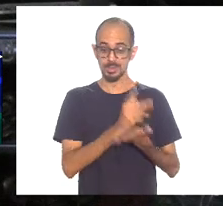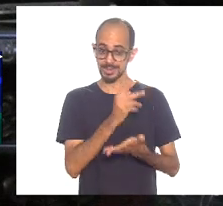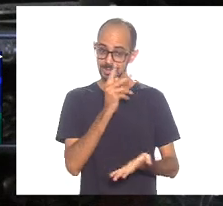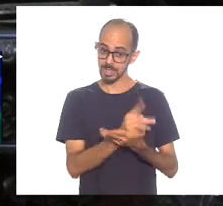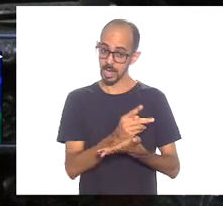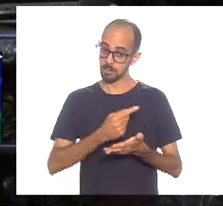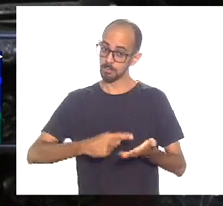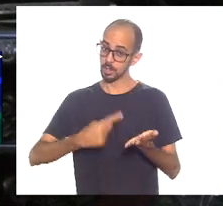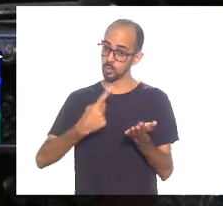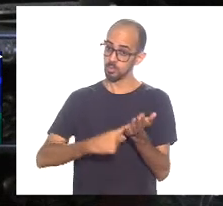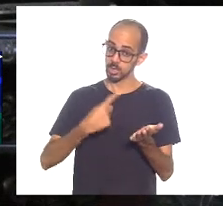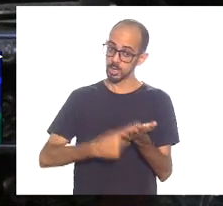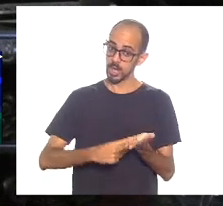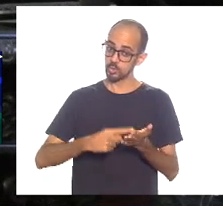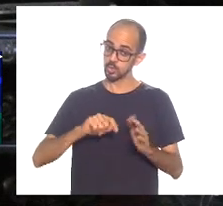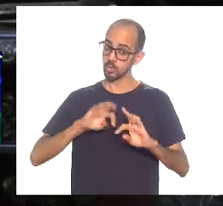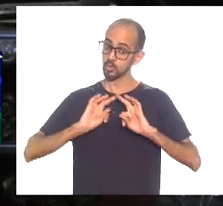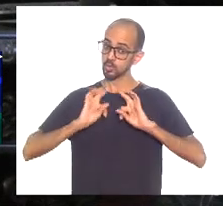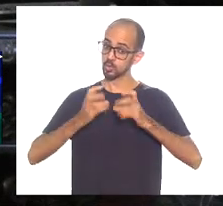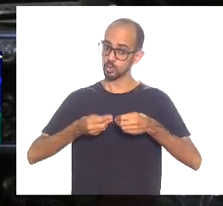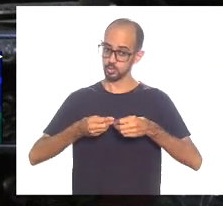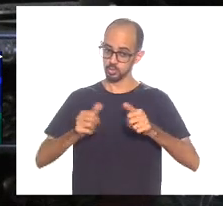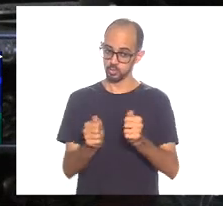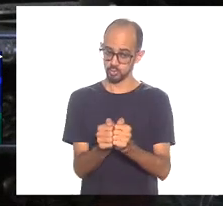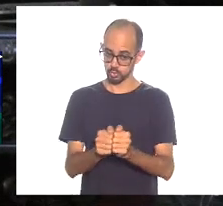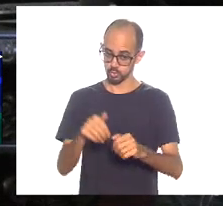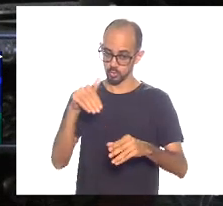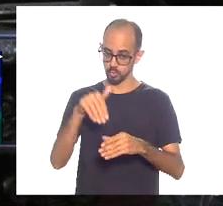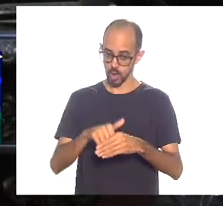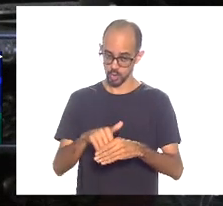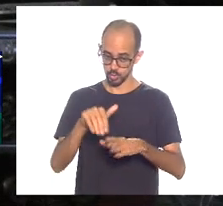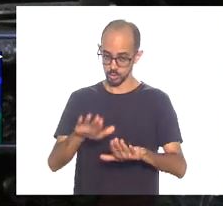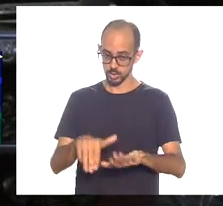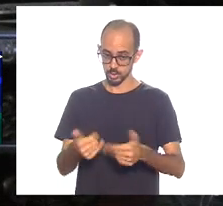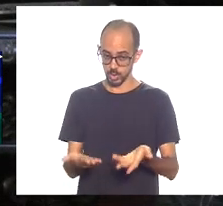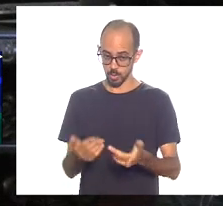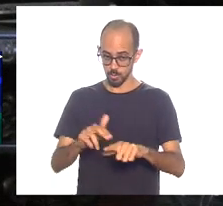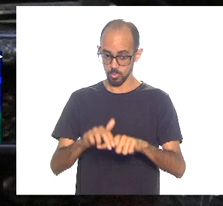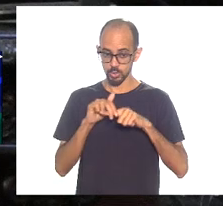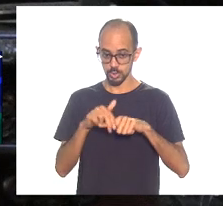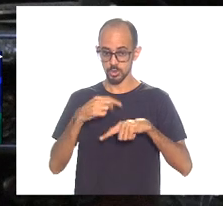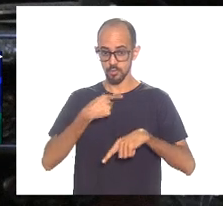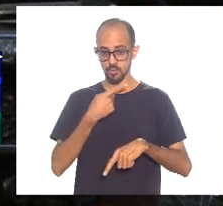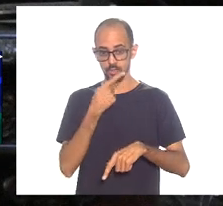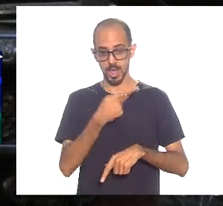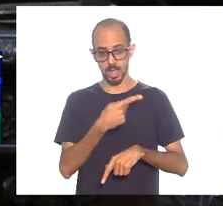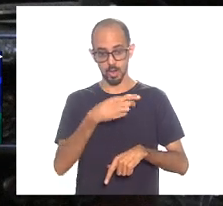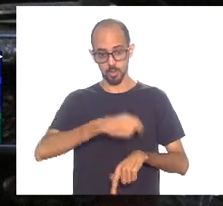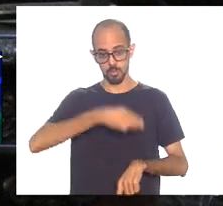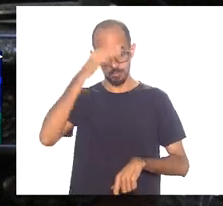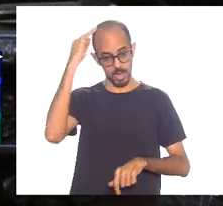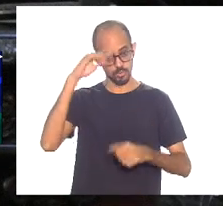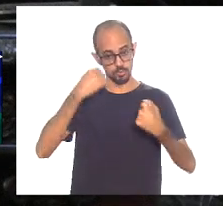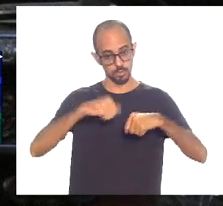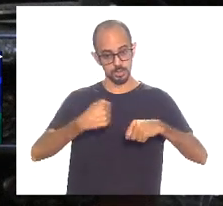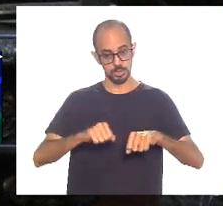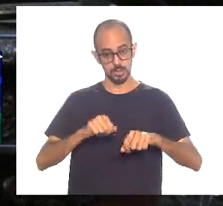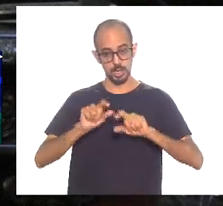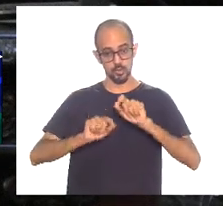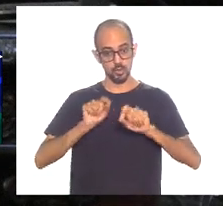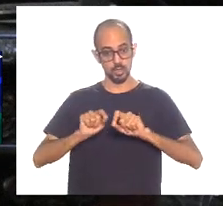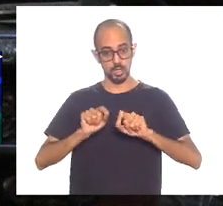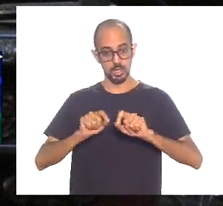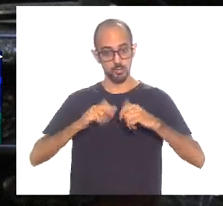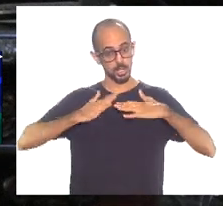acordado e sempre voltando no plenário nesse caso eu disse é o Márcio está Butter é a